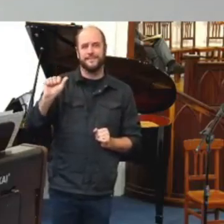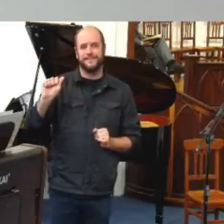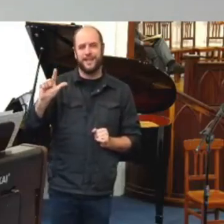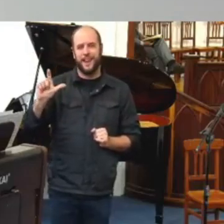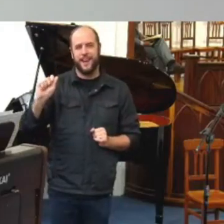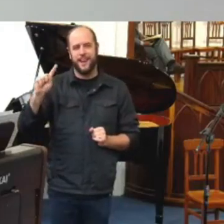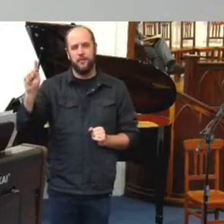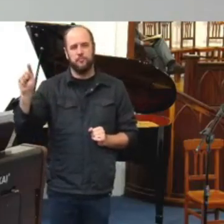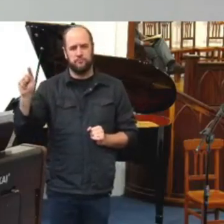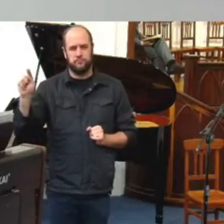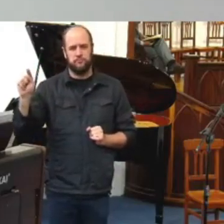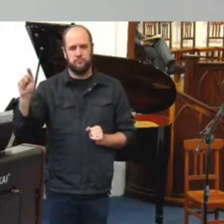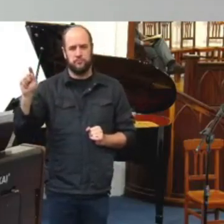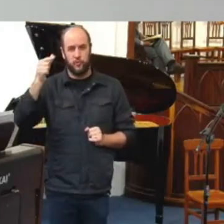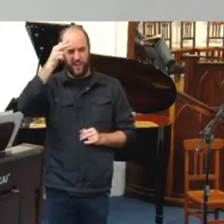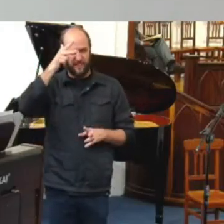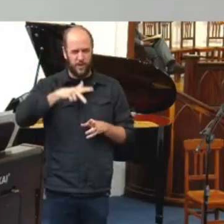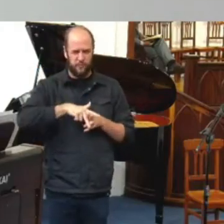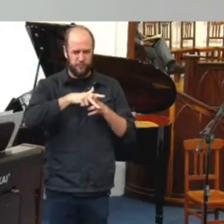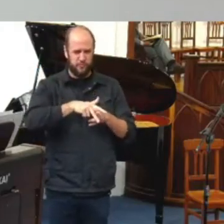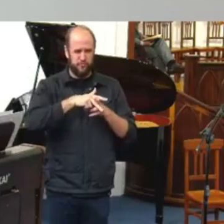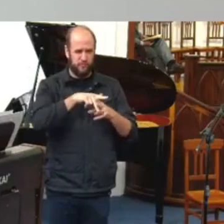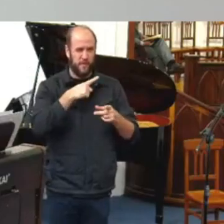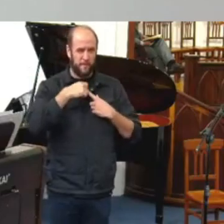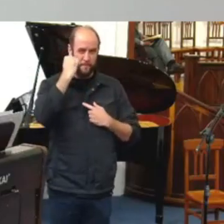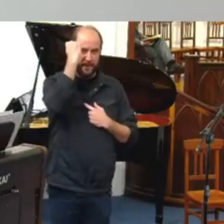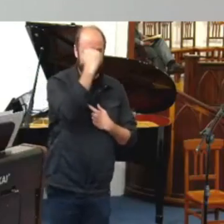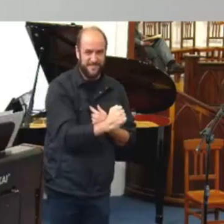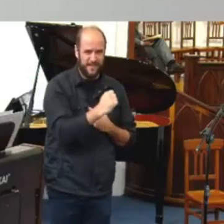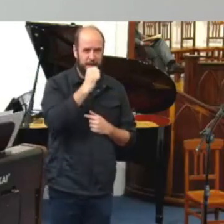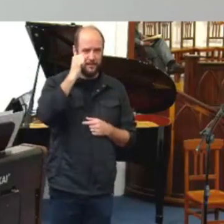e correu atrás dele para matá-lo.